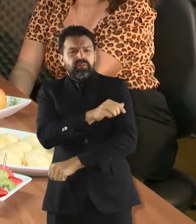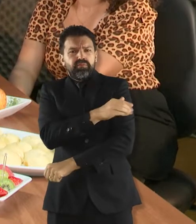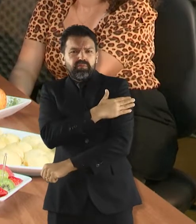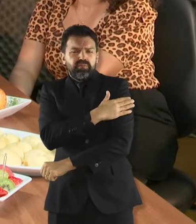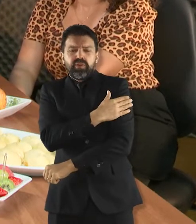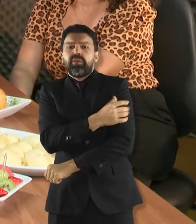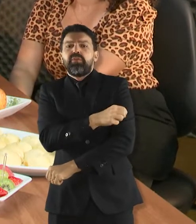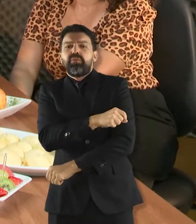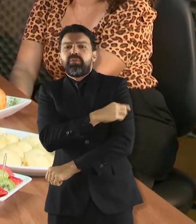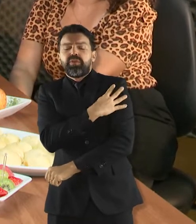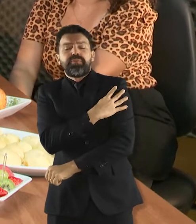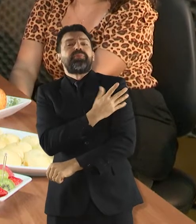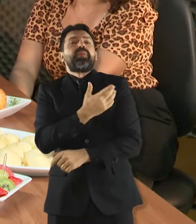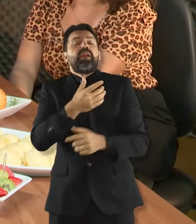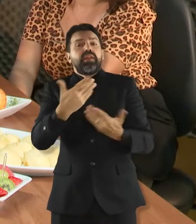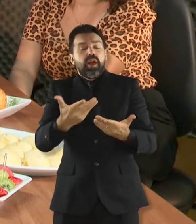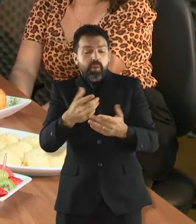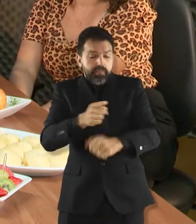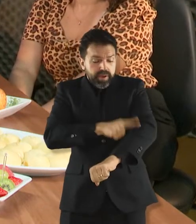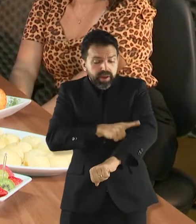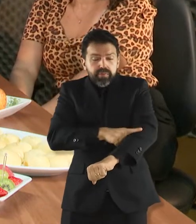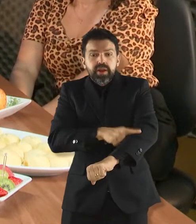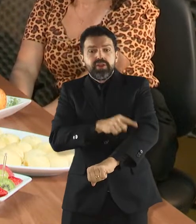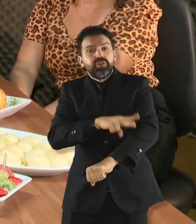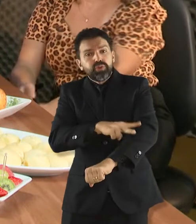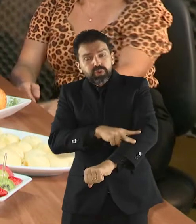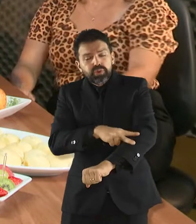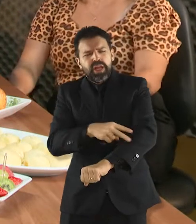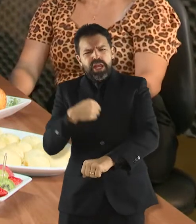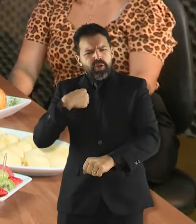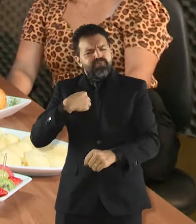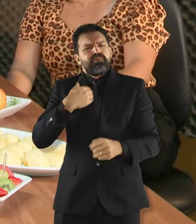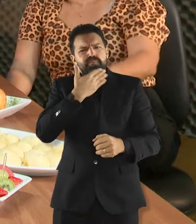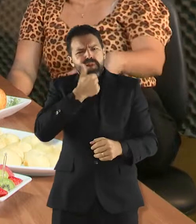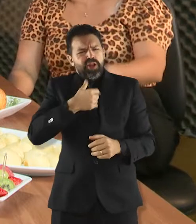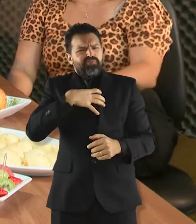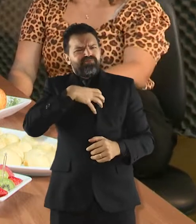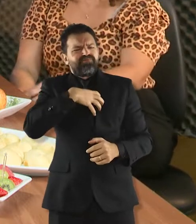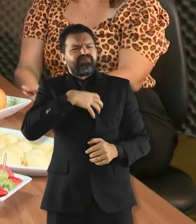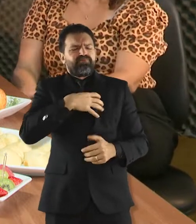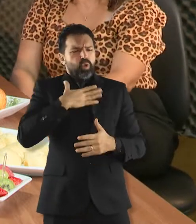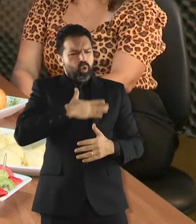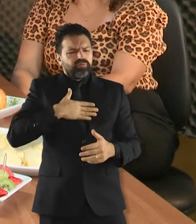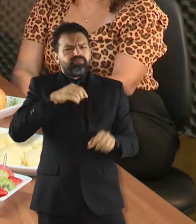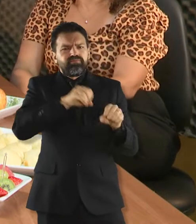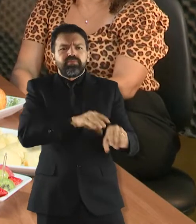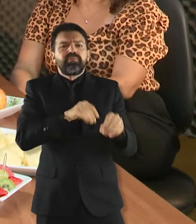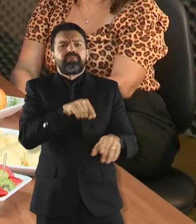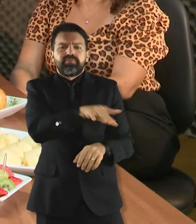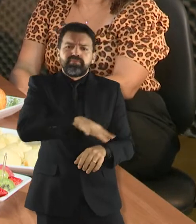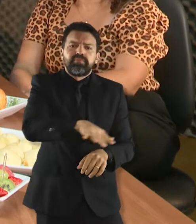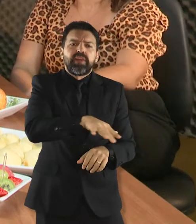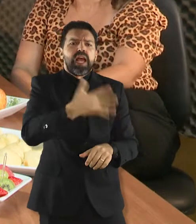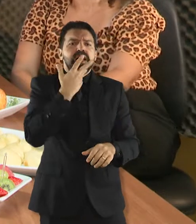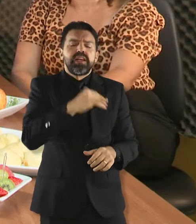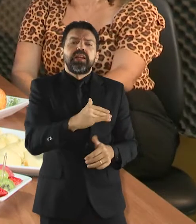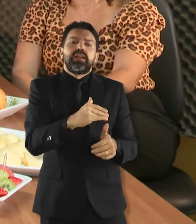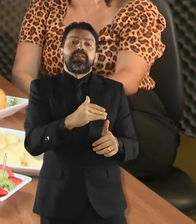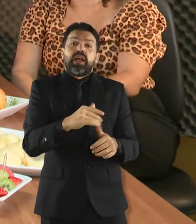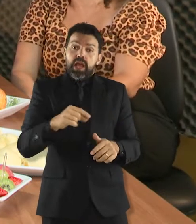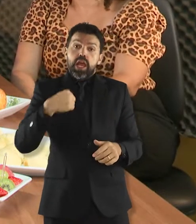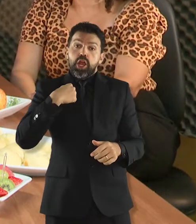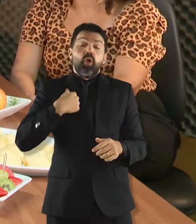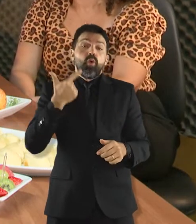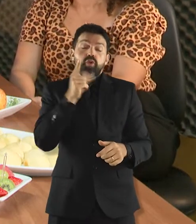Primeiro período, segundo período, eu sempre me dei muito bem com esse público. E eu fiz um